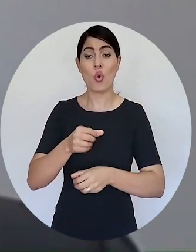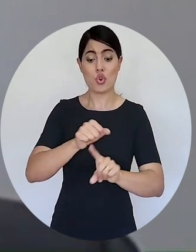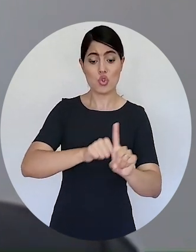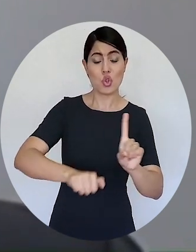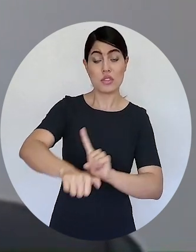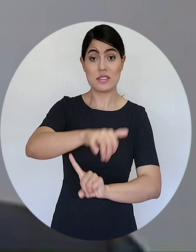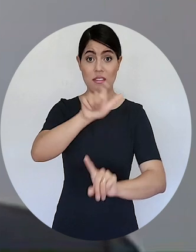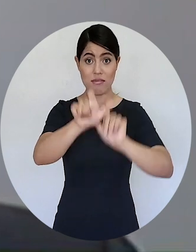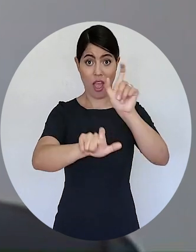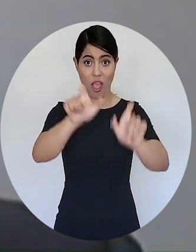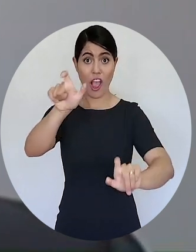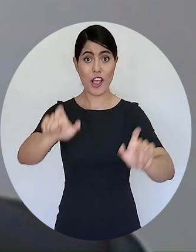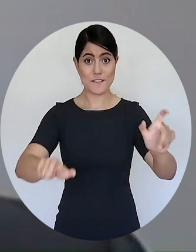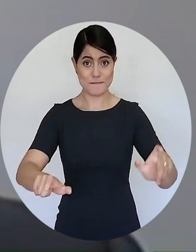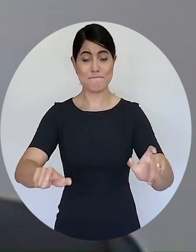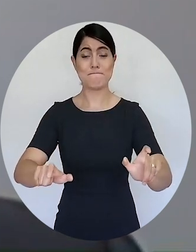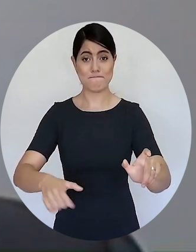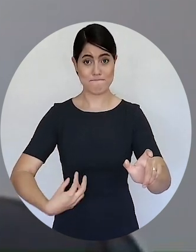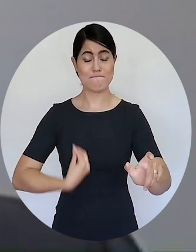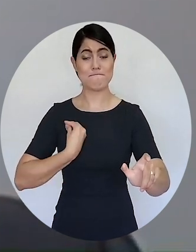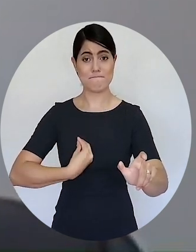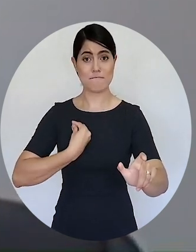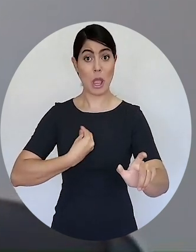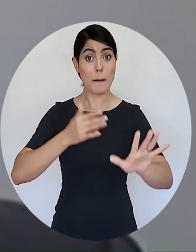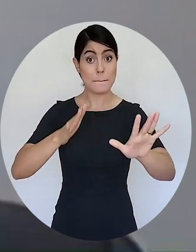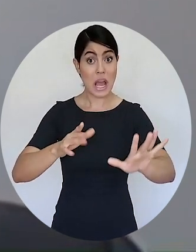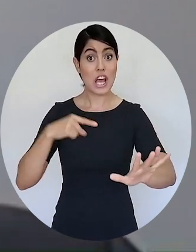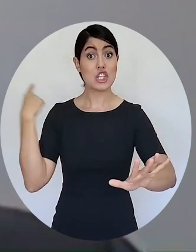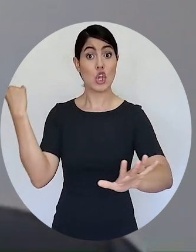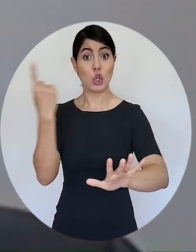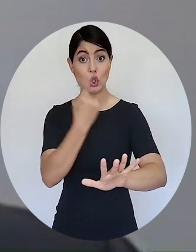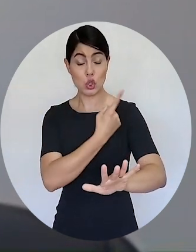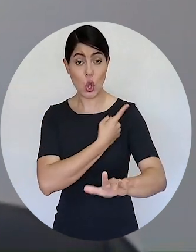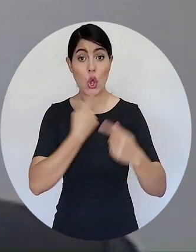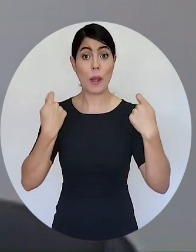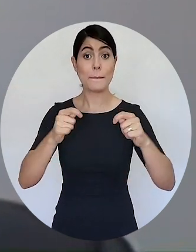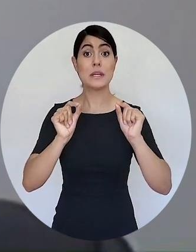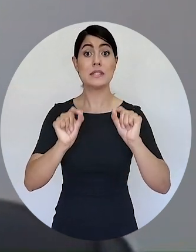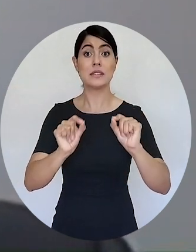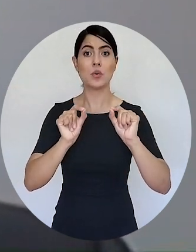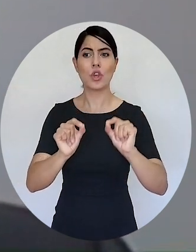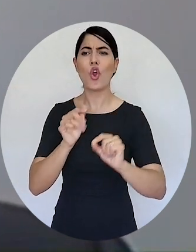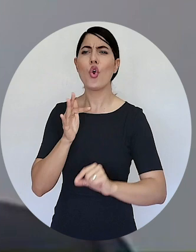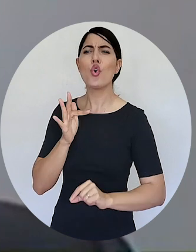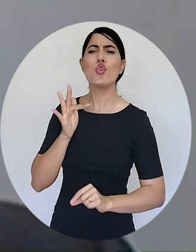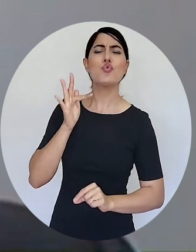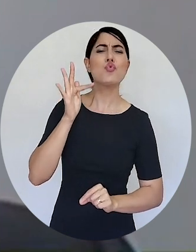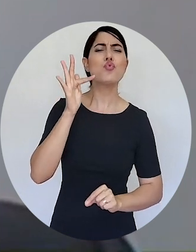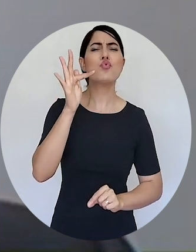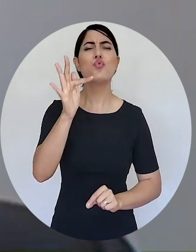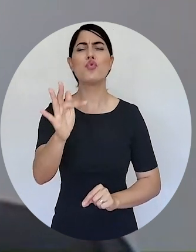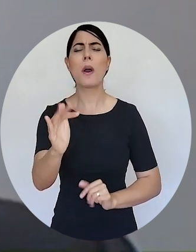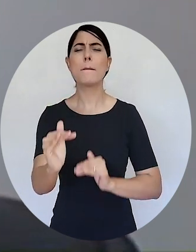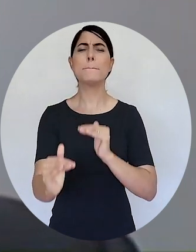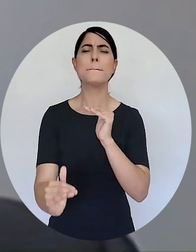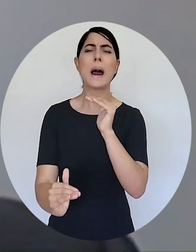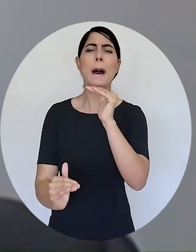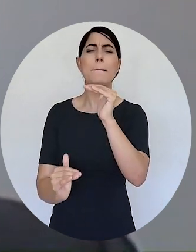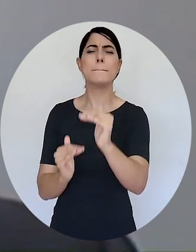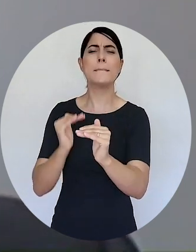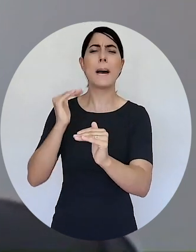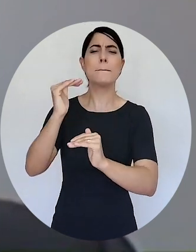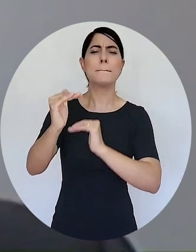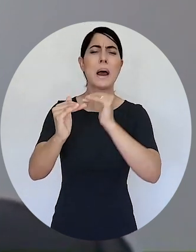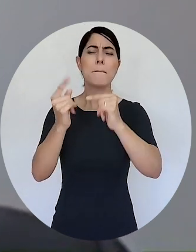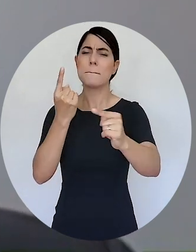da sociedade, mas sem perdermos de vista de que é possível construirmos juntos